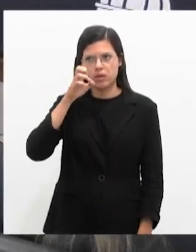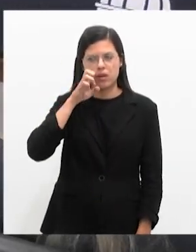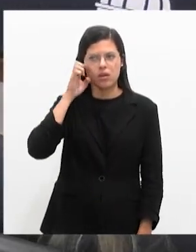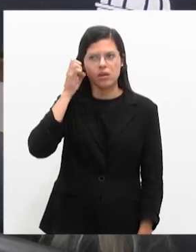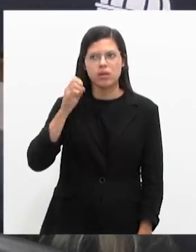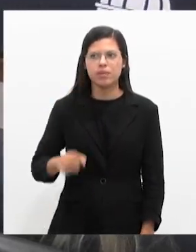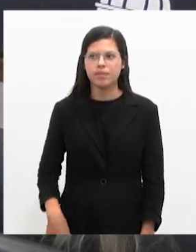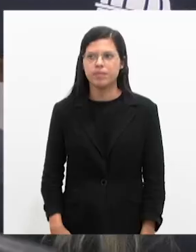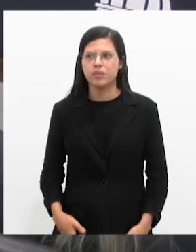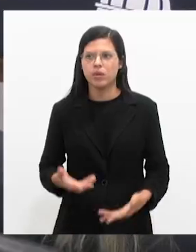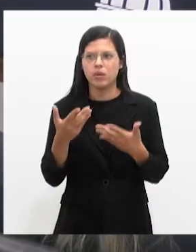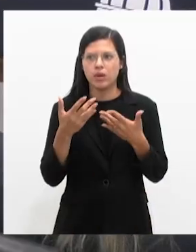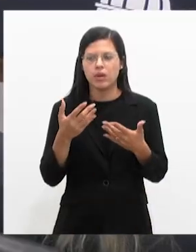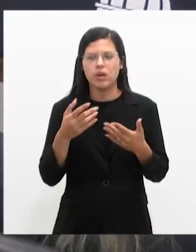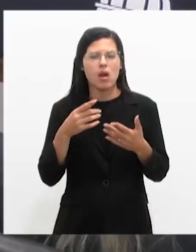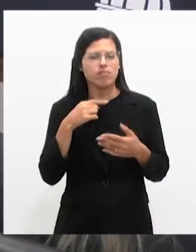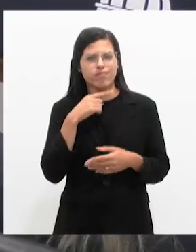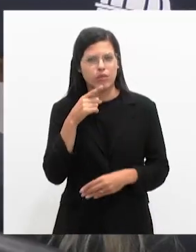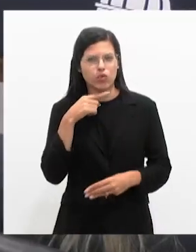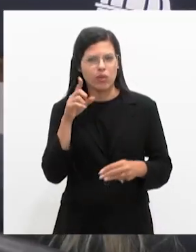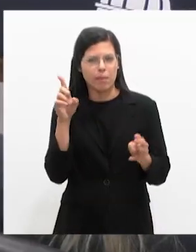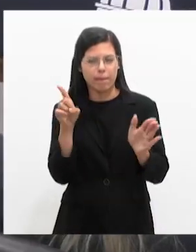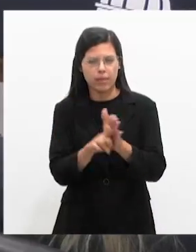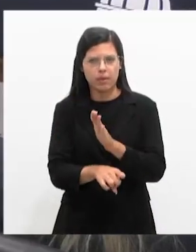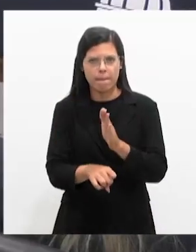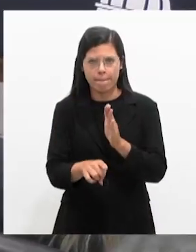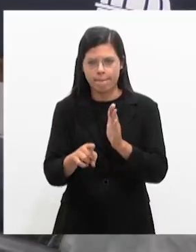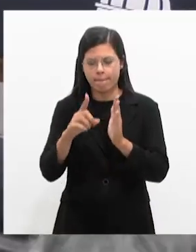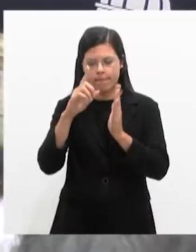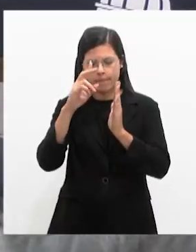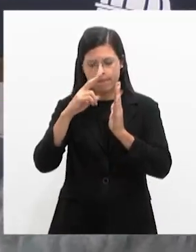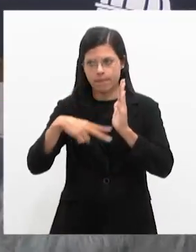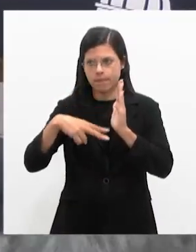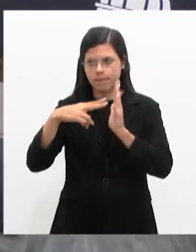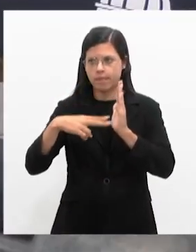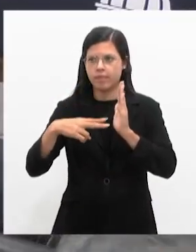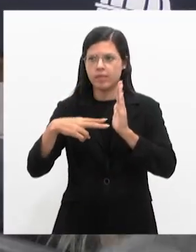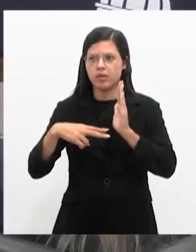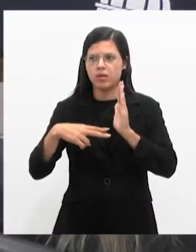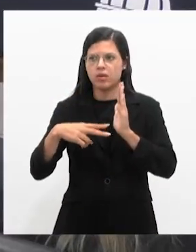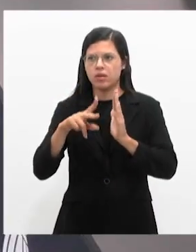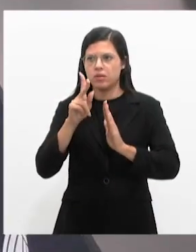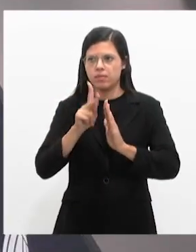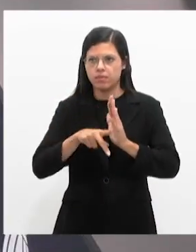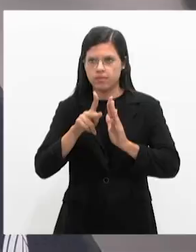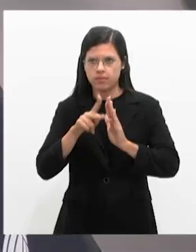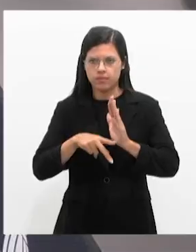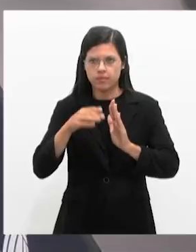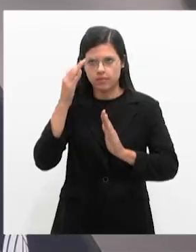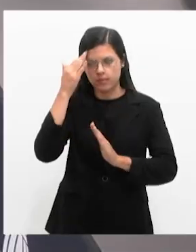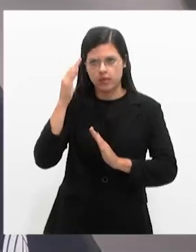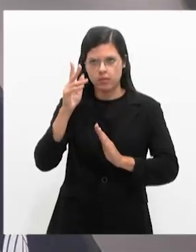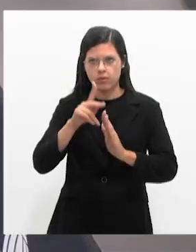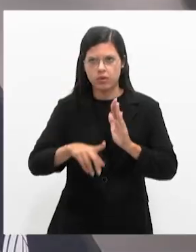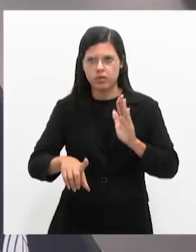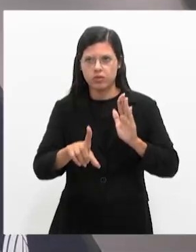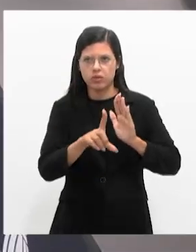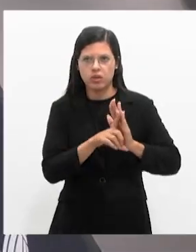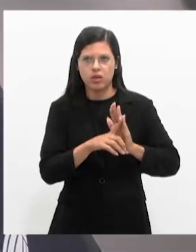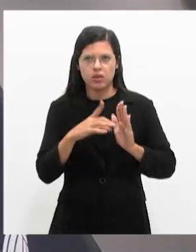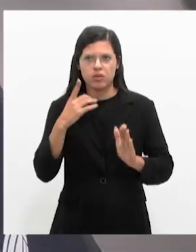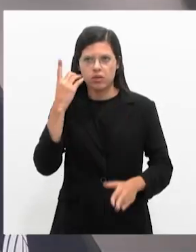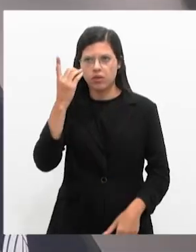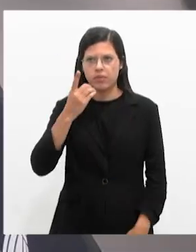verdade, apresentar uma dúvida que eu tive ao ler o projeto, que eu entendi que o projeto de lei do